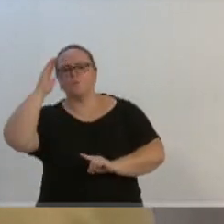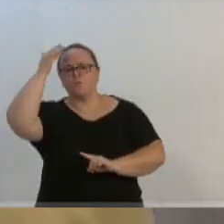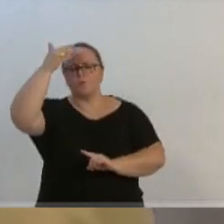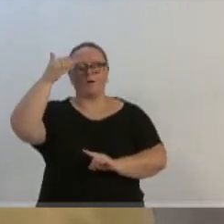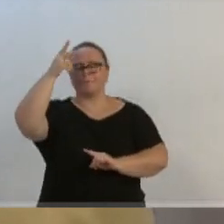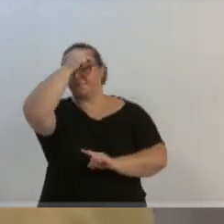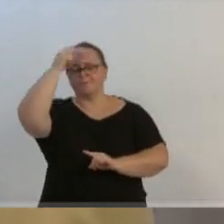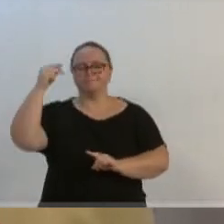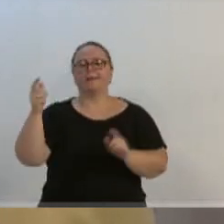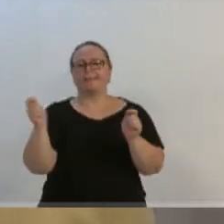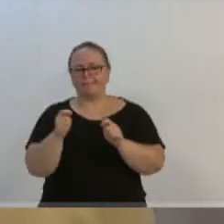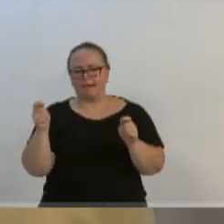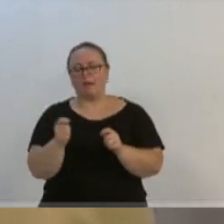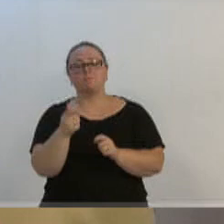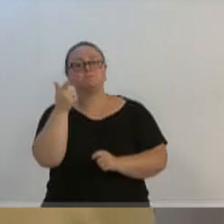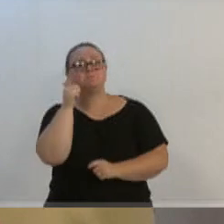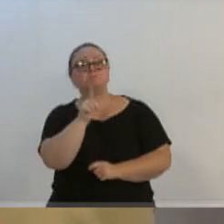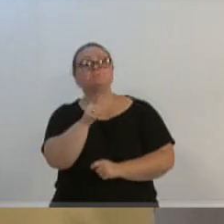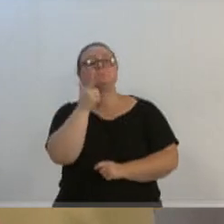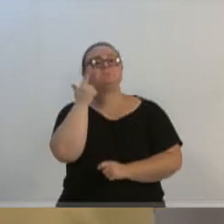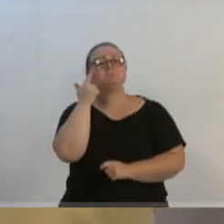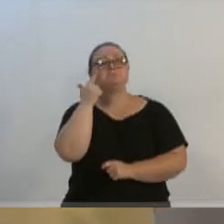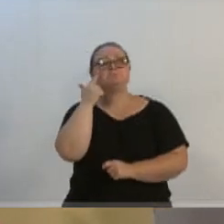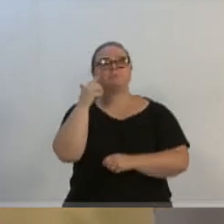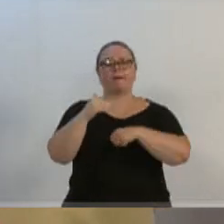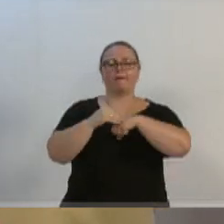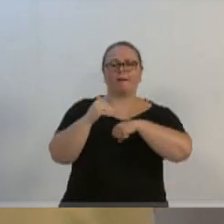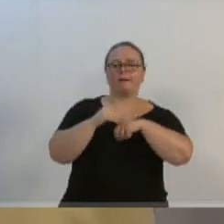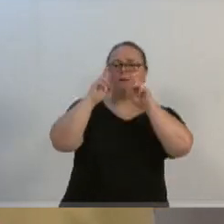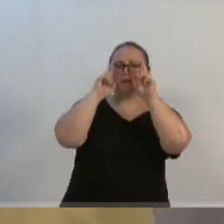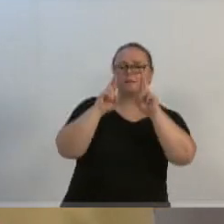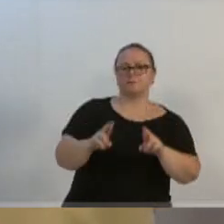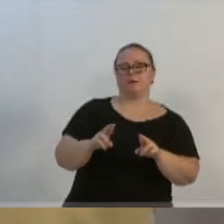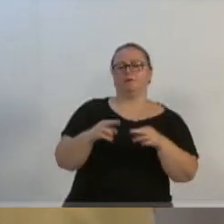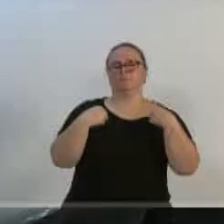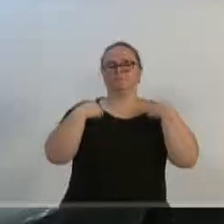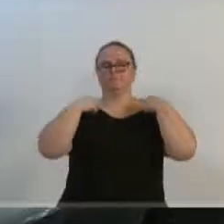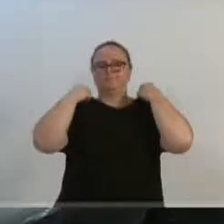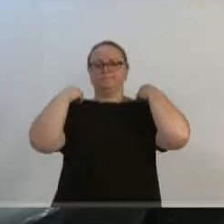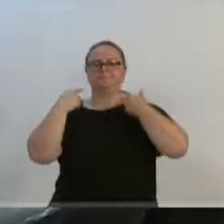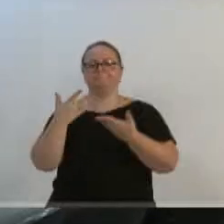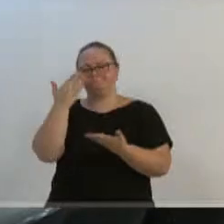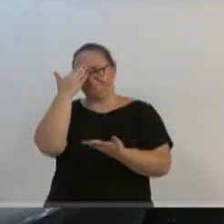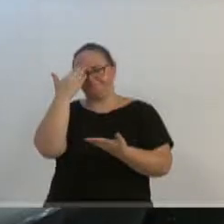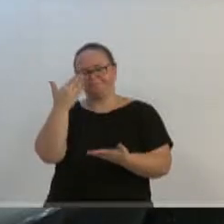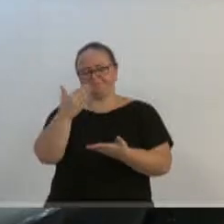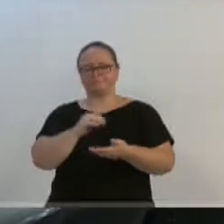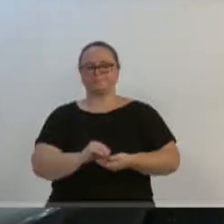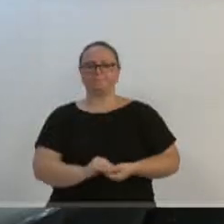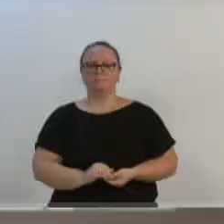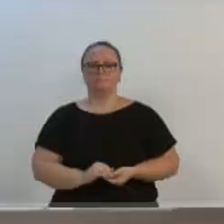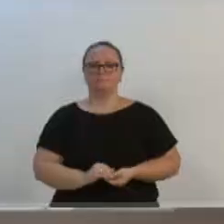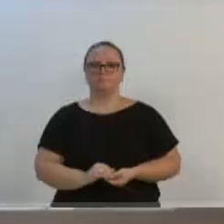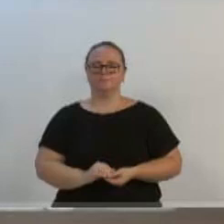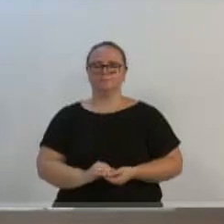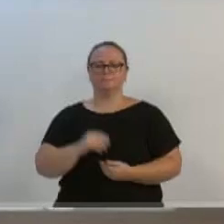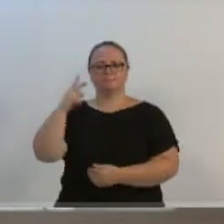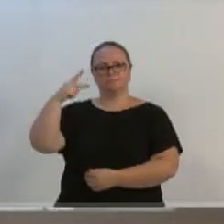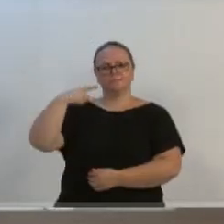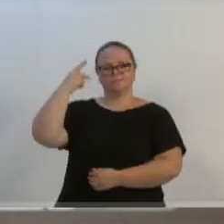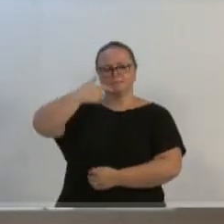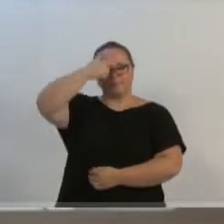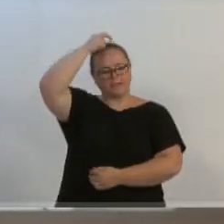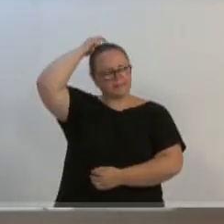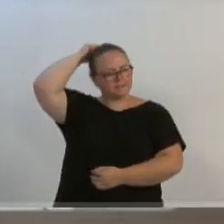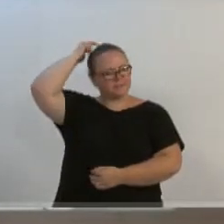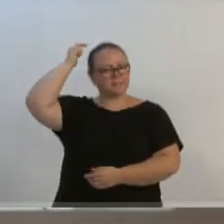ter a caneta na mão neste município, possa tratar com carinho e com respeito que se merece essa pasta. Obrigado. Vereador Adriano Pereira, após a